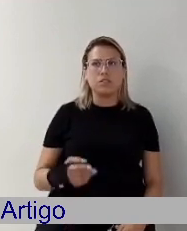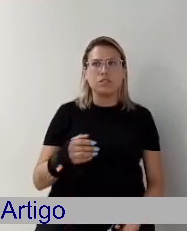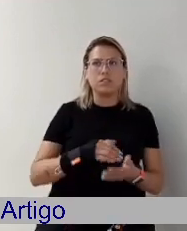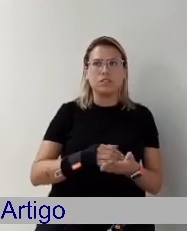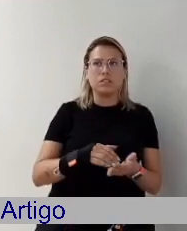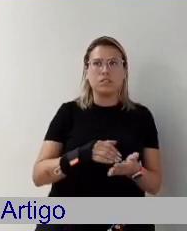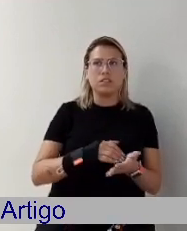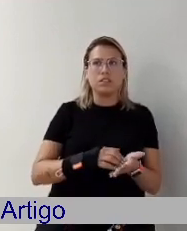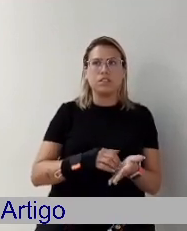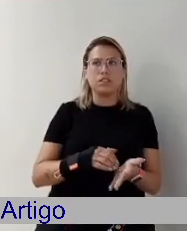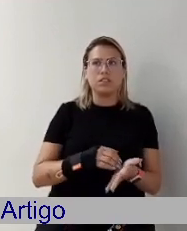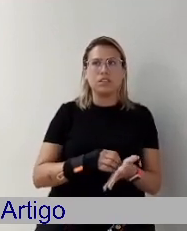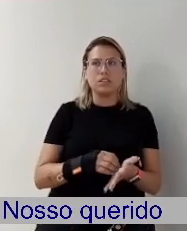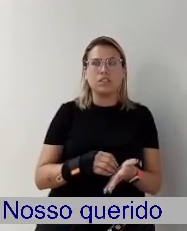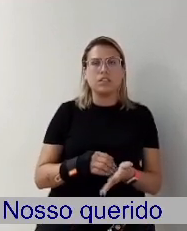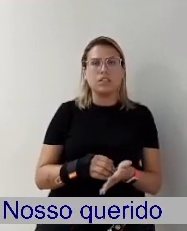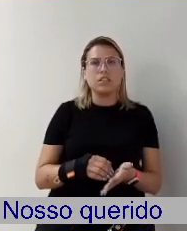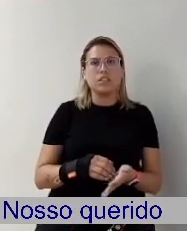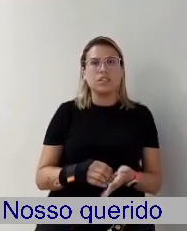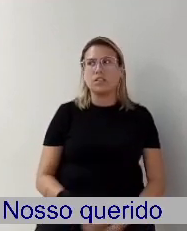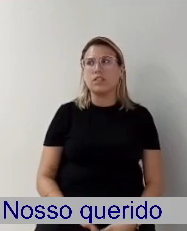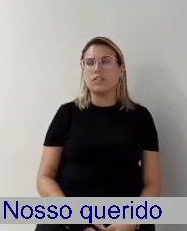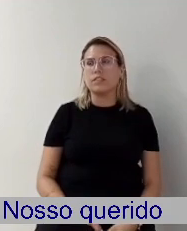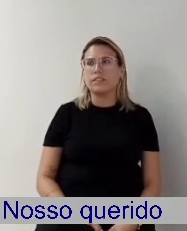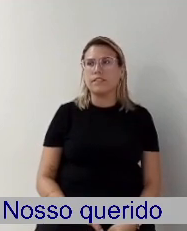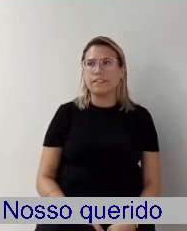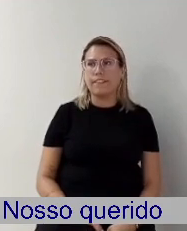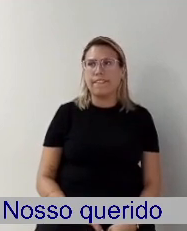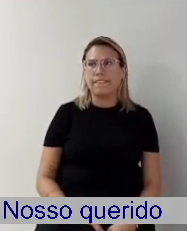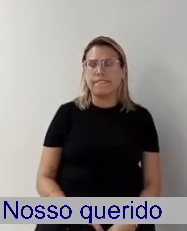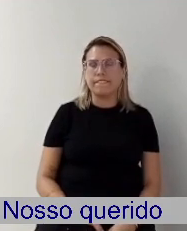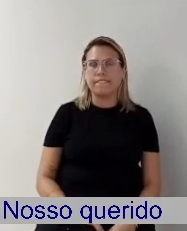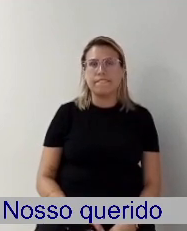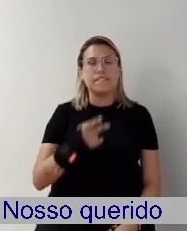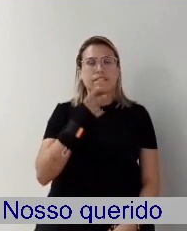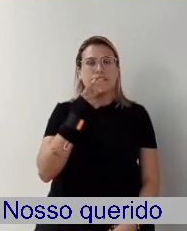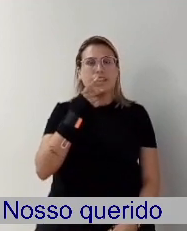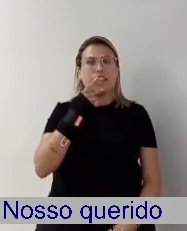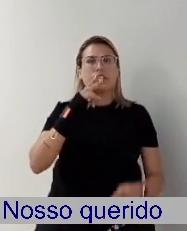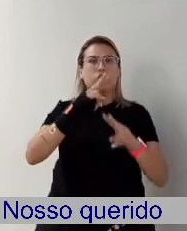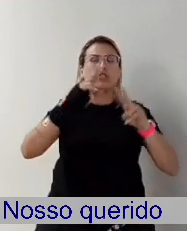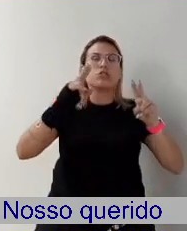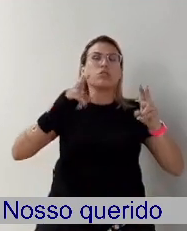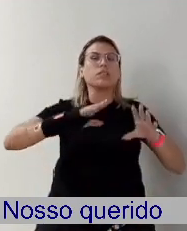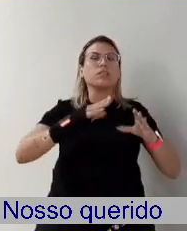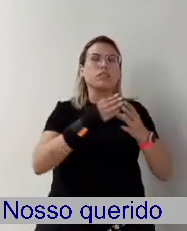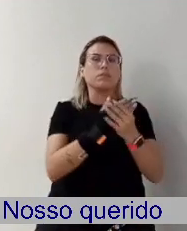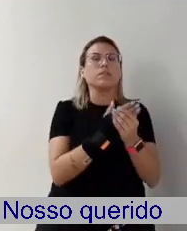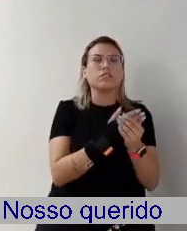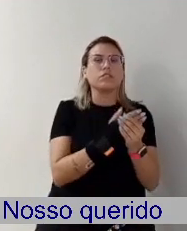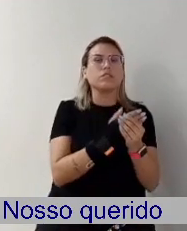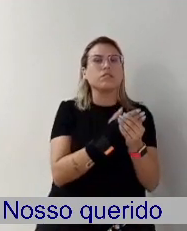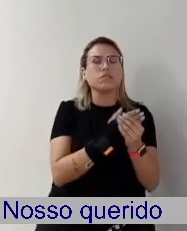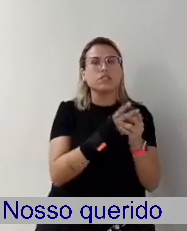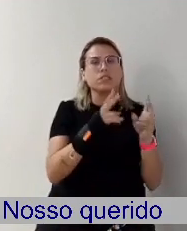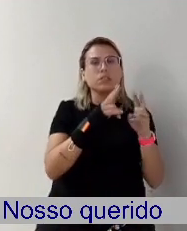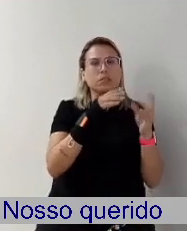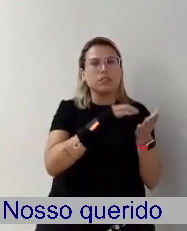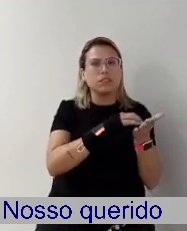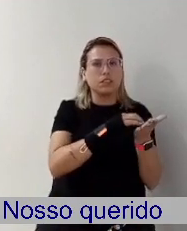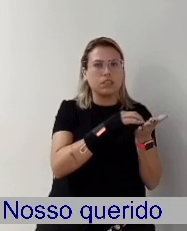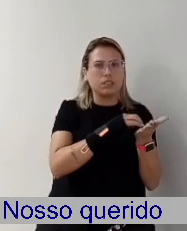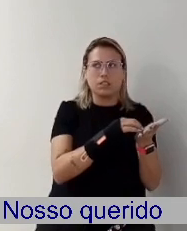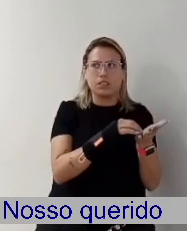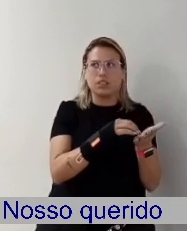secretário senr edico tagino de Souza que irá tratar de assuntos relacionado à secretaria